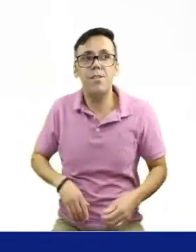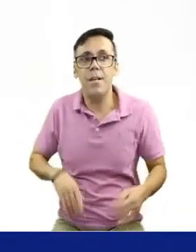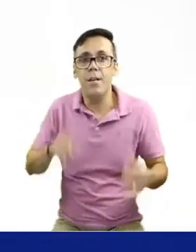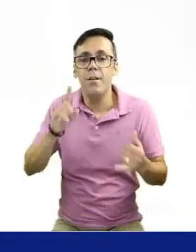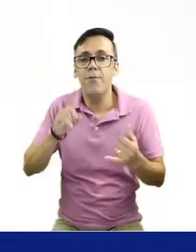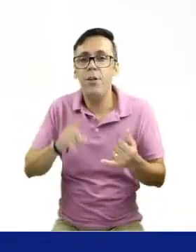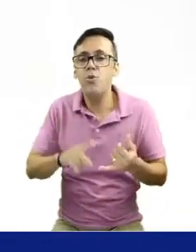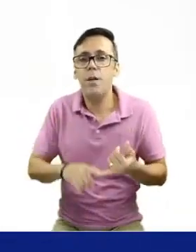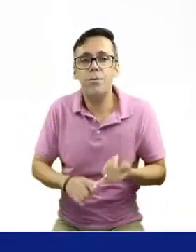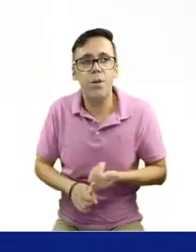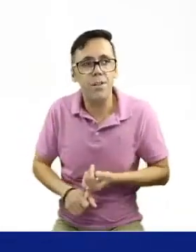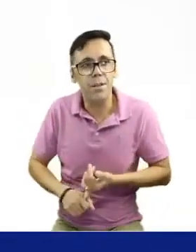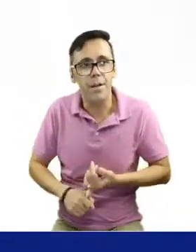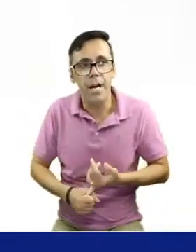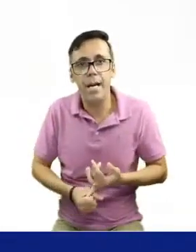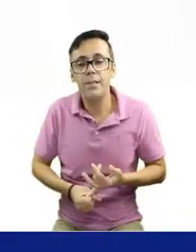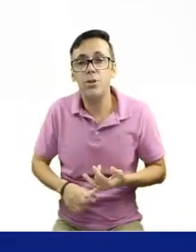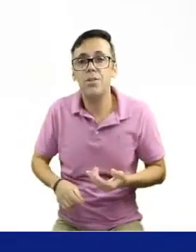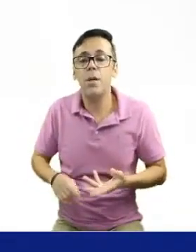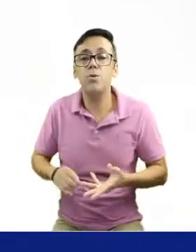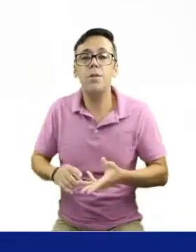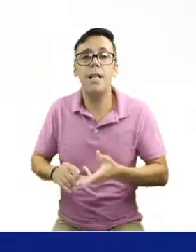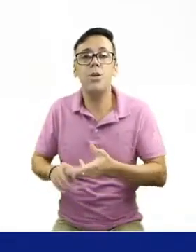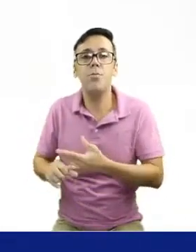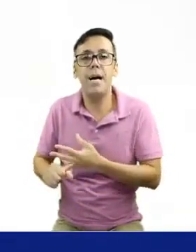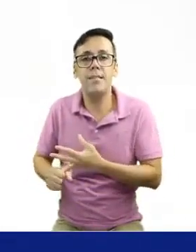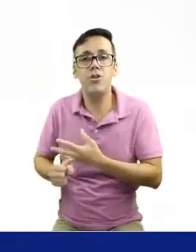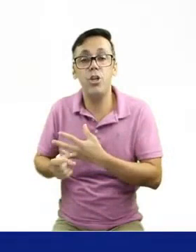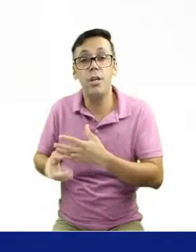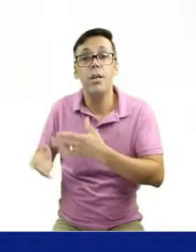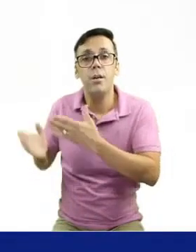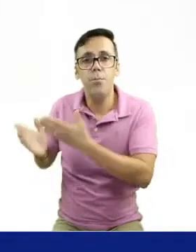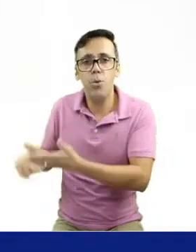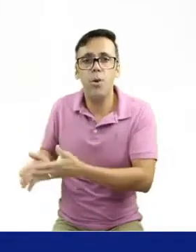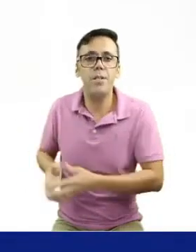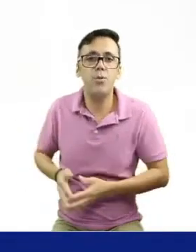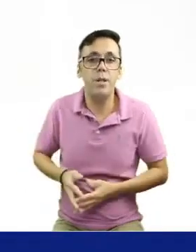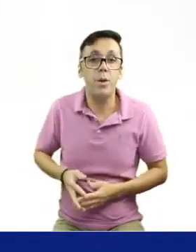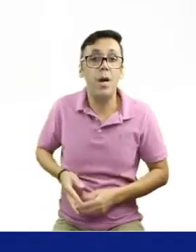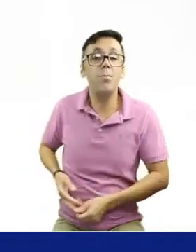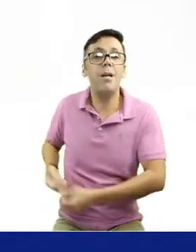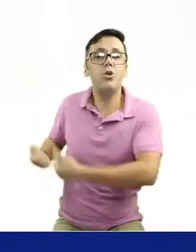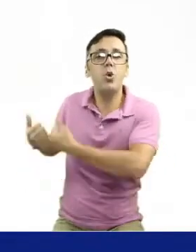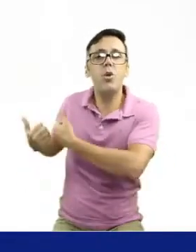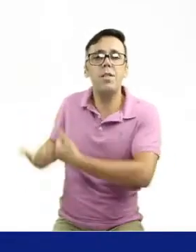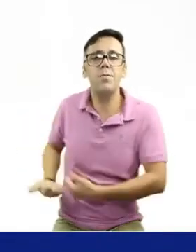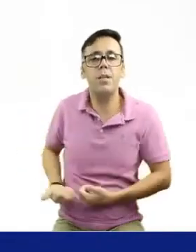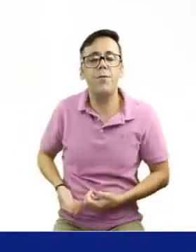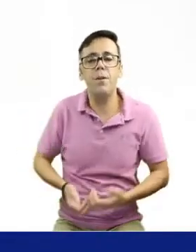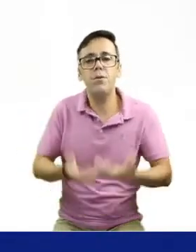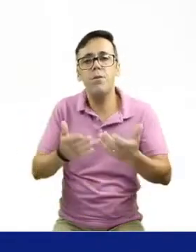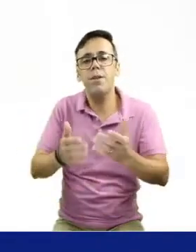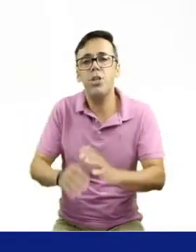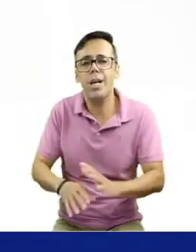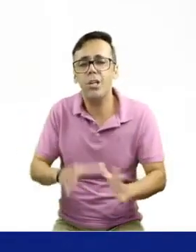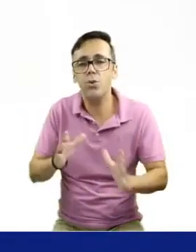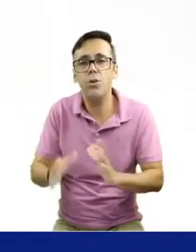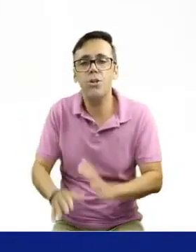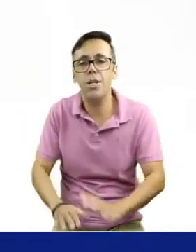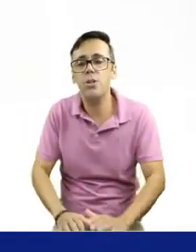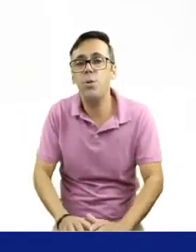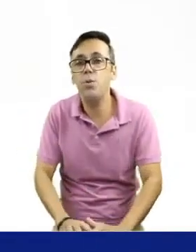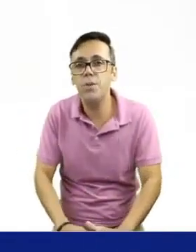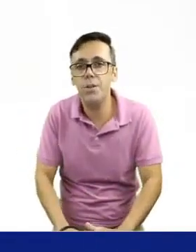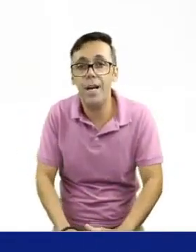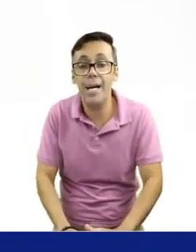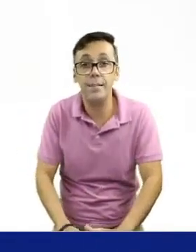você que nós vamos fazer 24 horas semanais que nós temos um salário base de 1444 mais todos esses benefícios que vai chegar